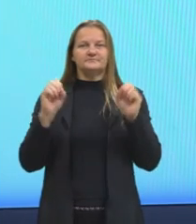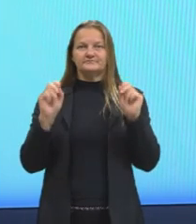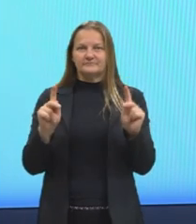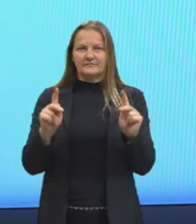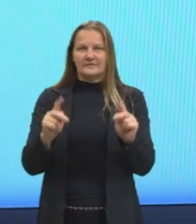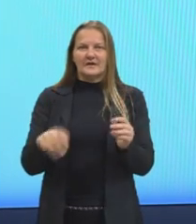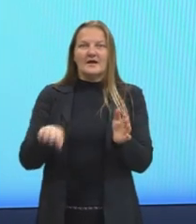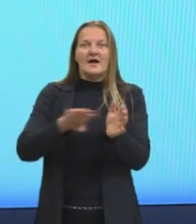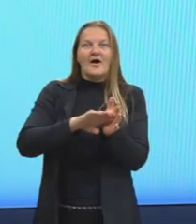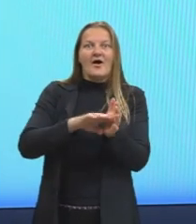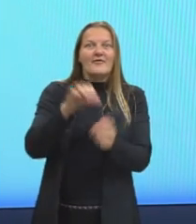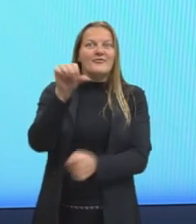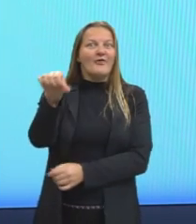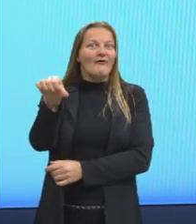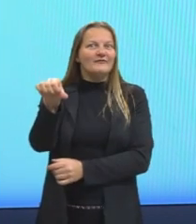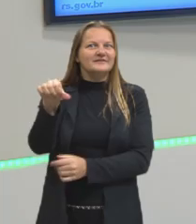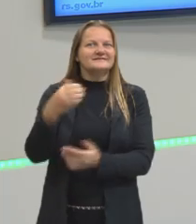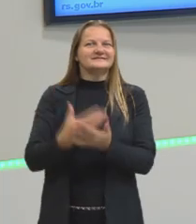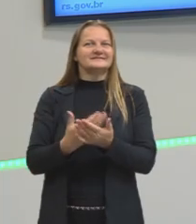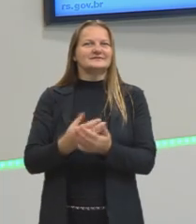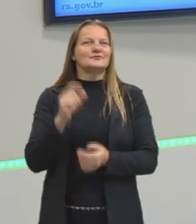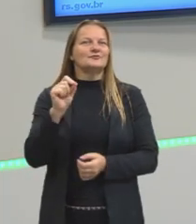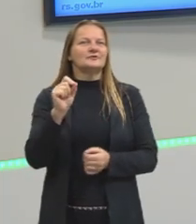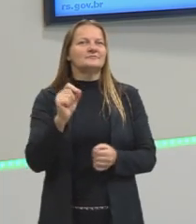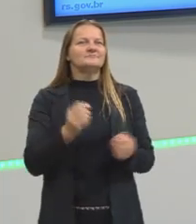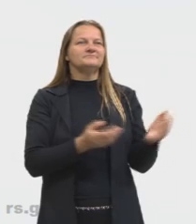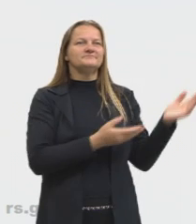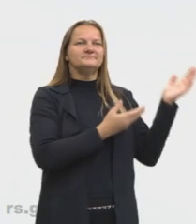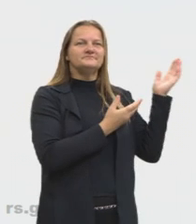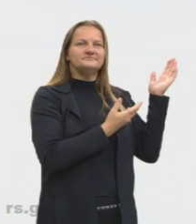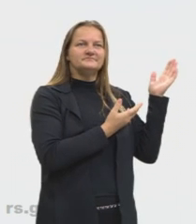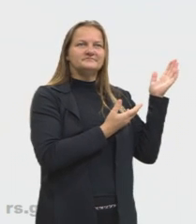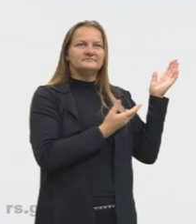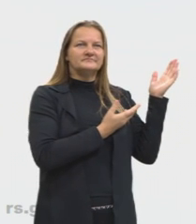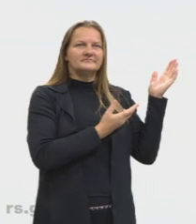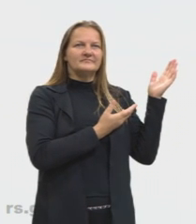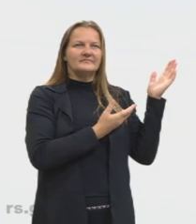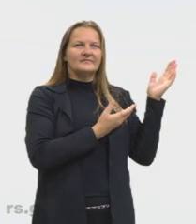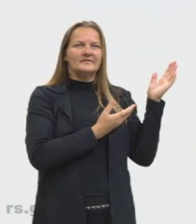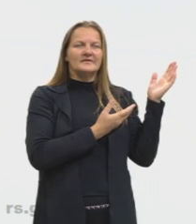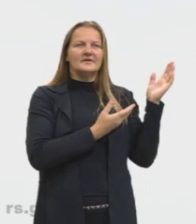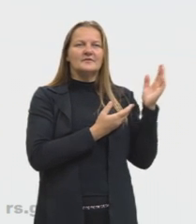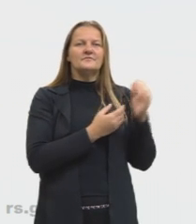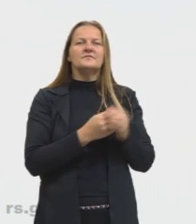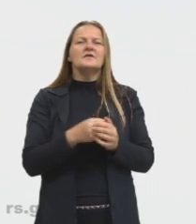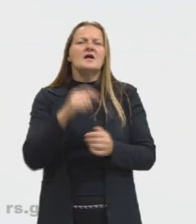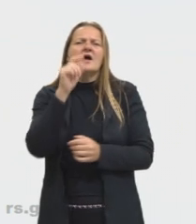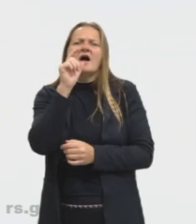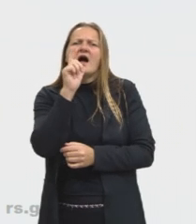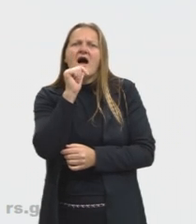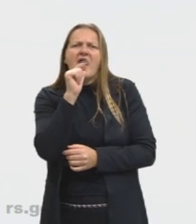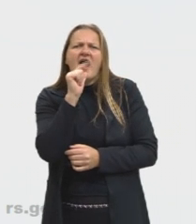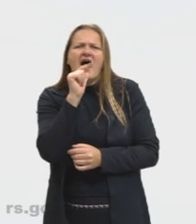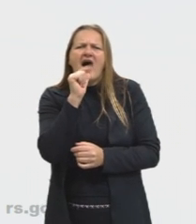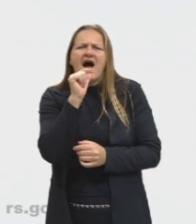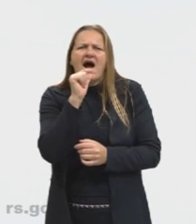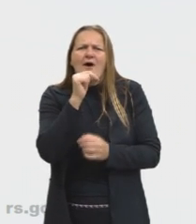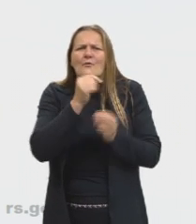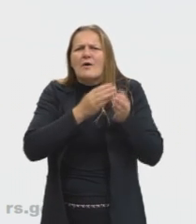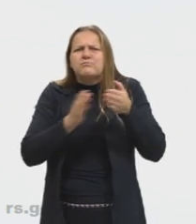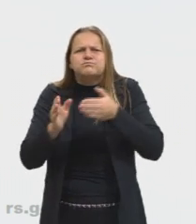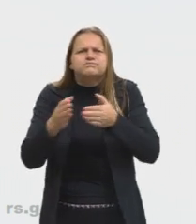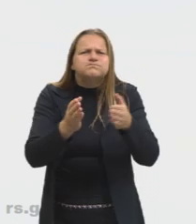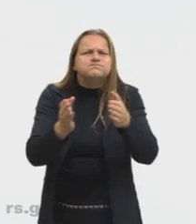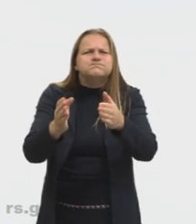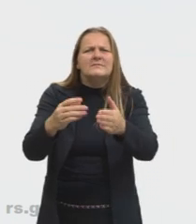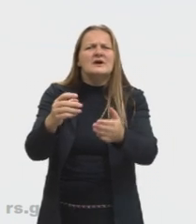agora e na nossa aula nós vamos ver lá o que que é a nossa aula 9 olha lá o hidrografia e seus problemas ambientais nós vamos falar